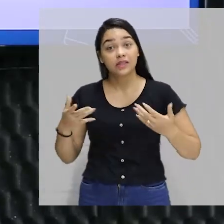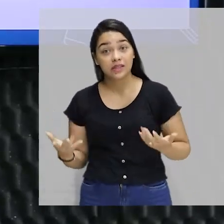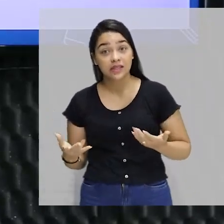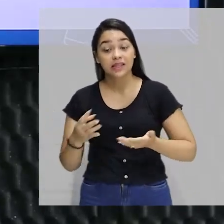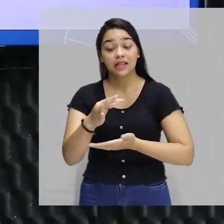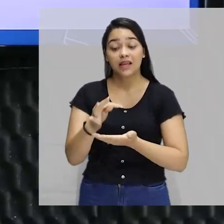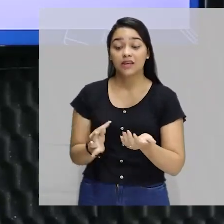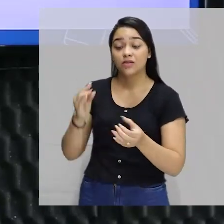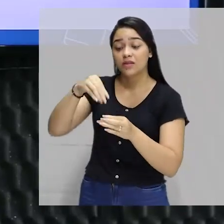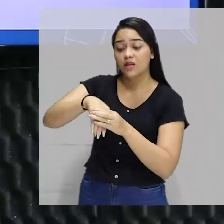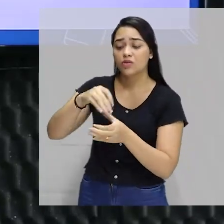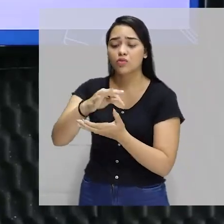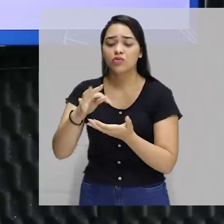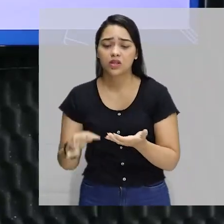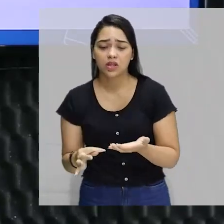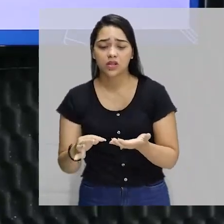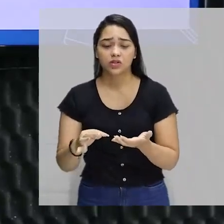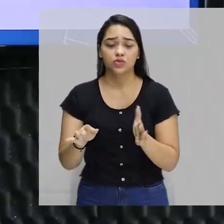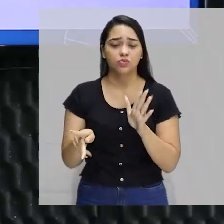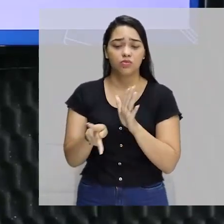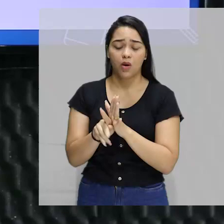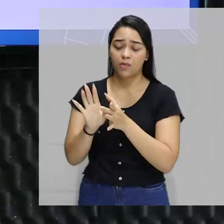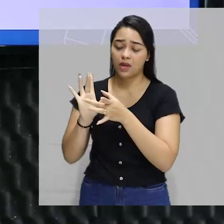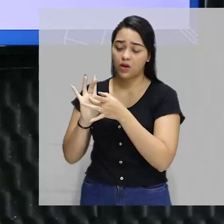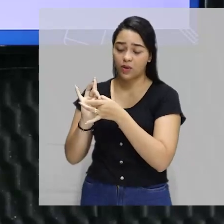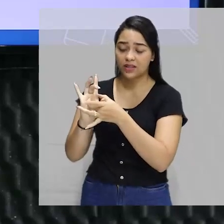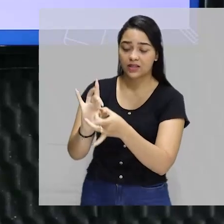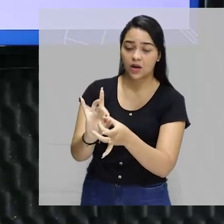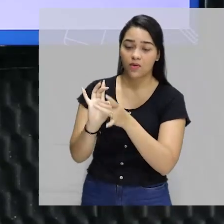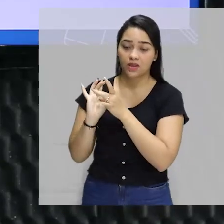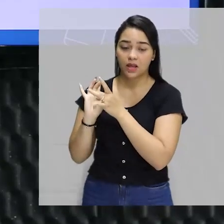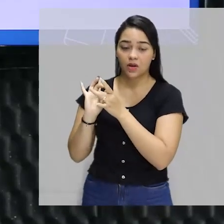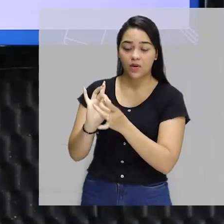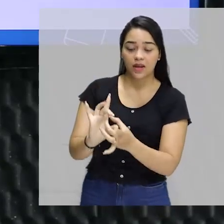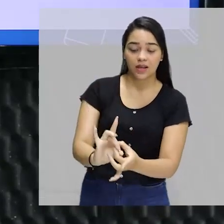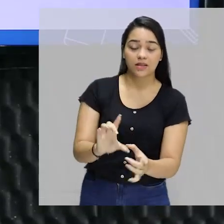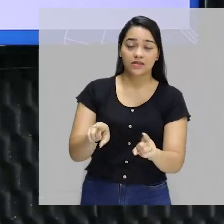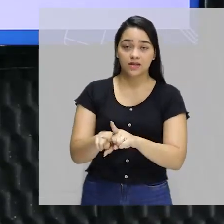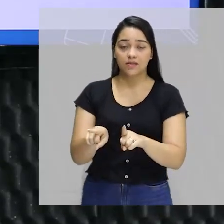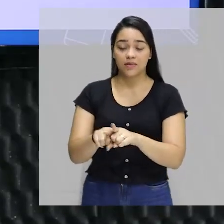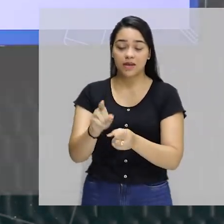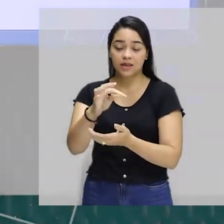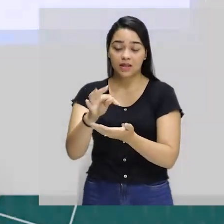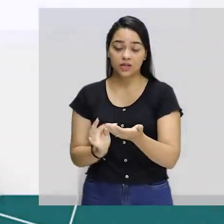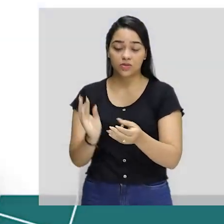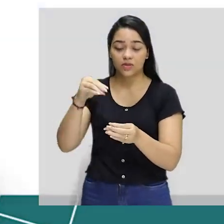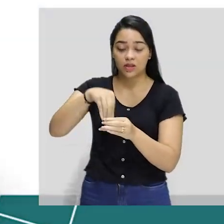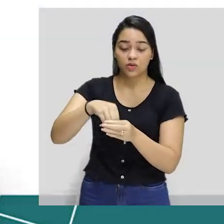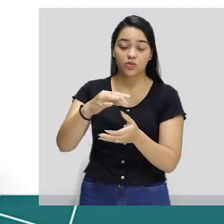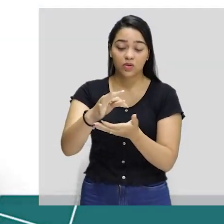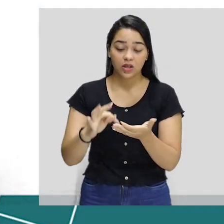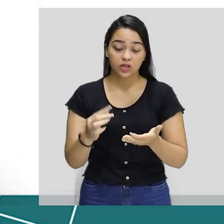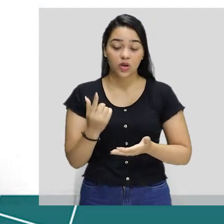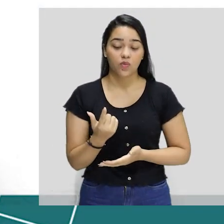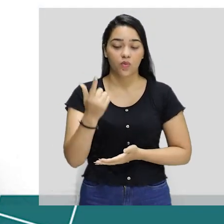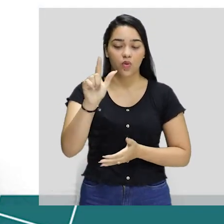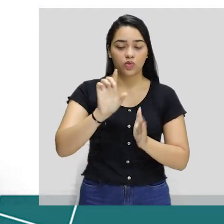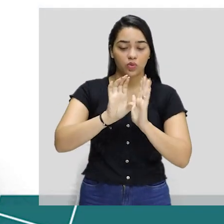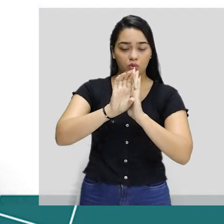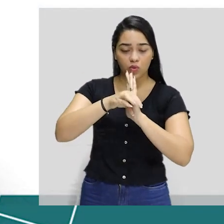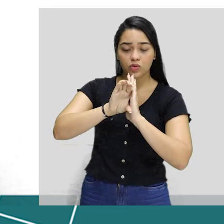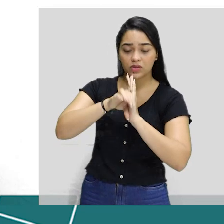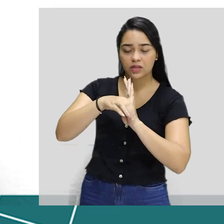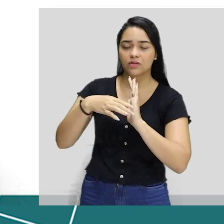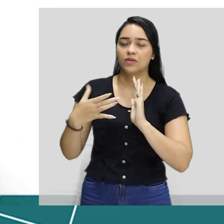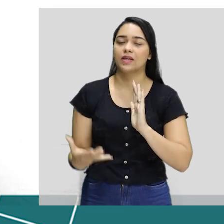textualidade. Ver esses elementos da coesão, coerência e também a intertextualidade, que é um outro conceito, um